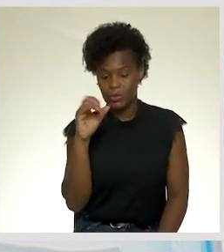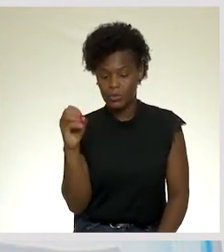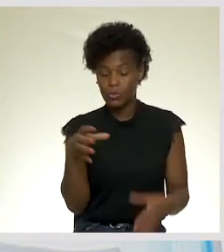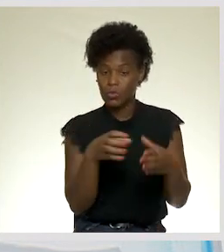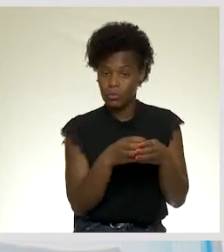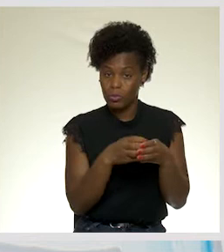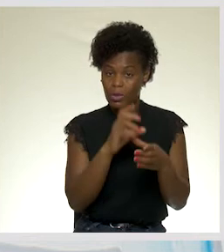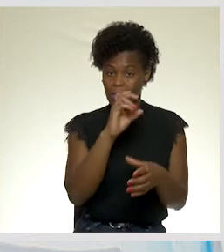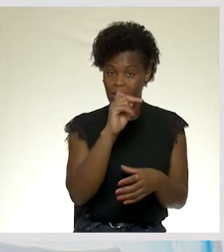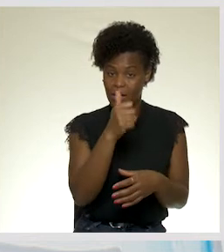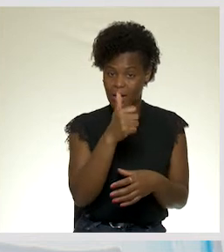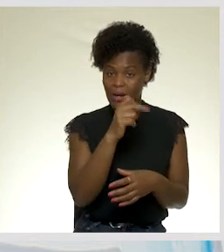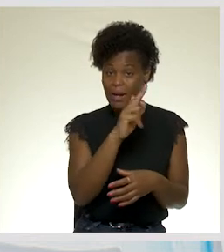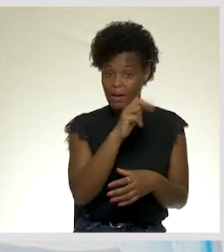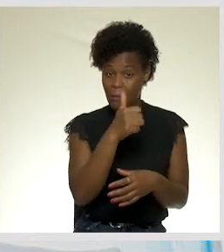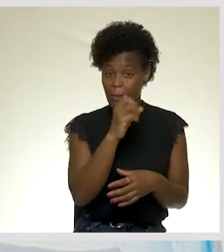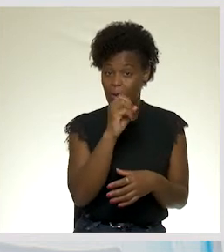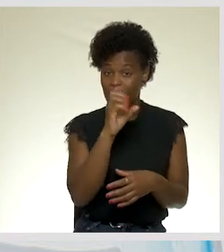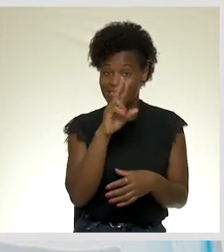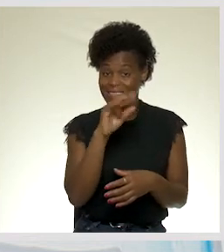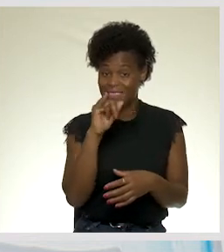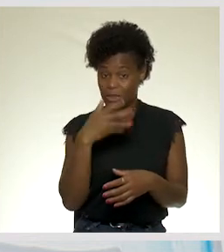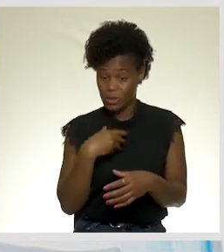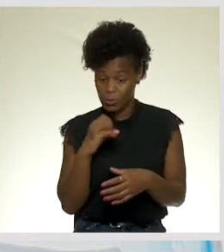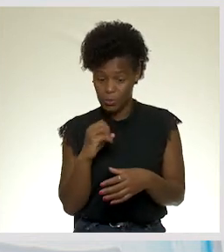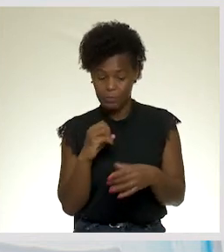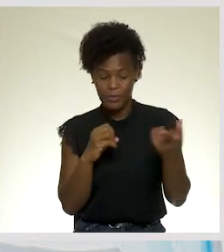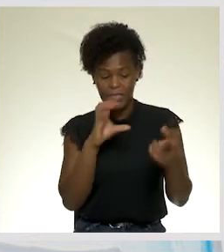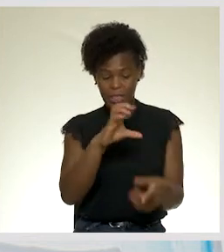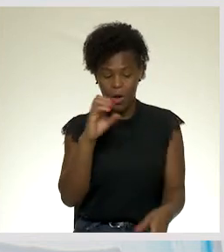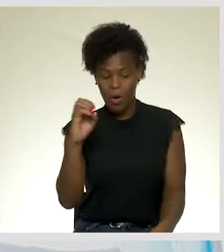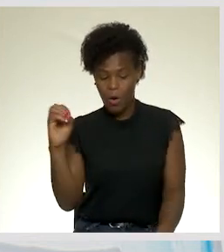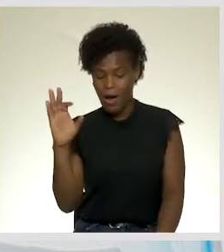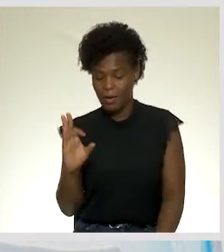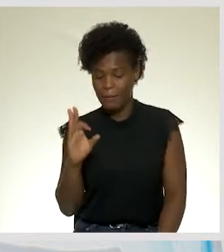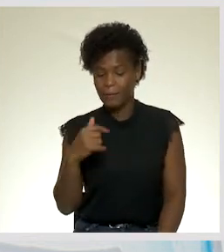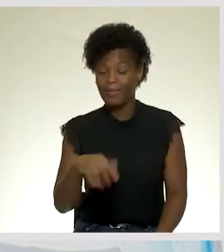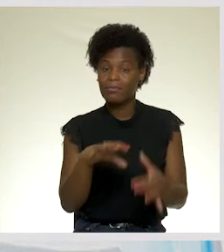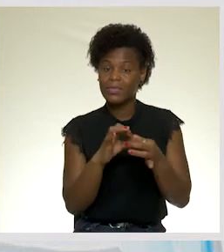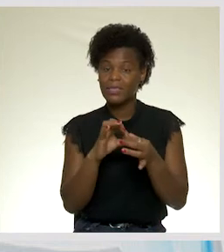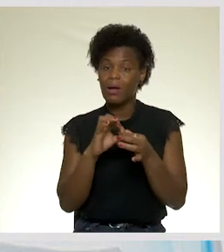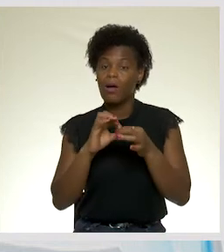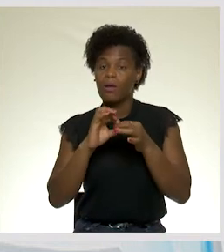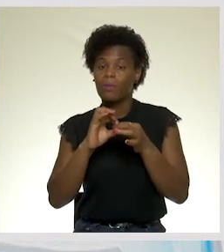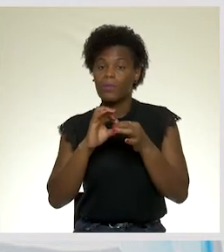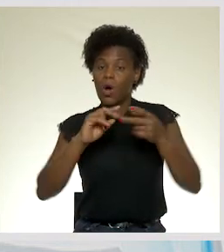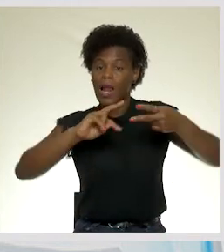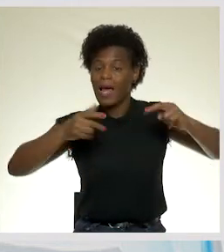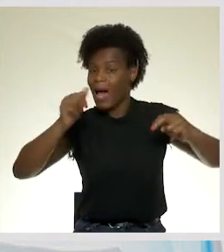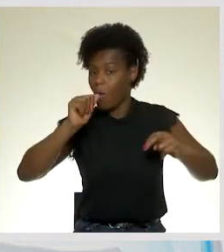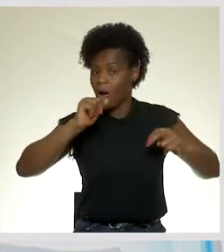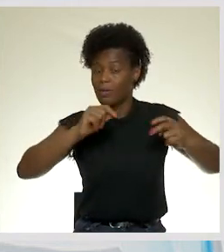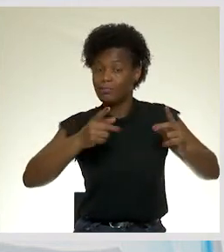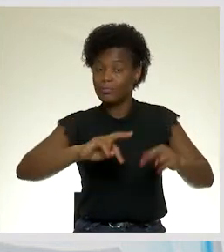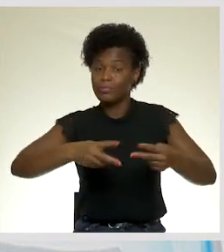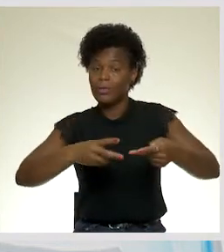com o grupo amina, aqui entre esse OH, com a libertação da molécula de de água. No entanto, através desta libertação de molécula de